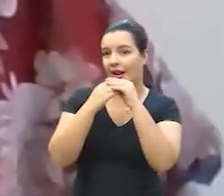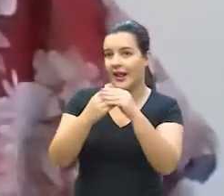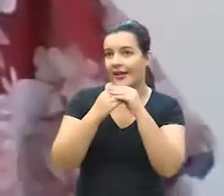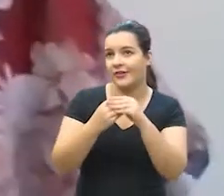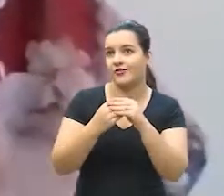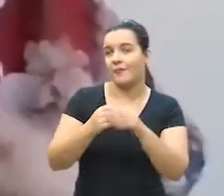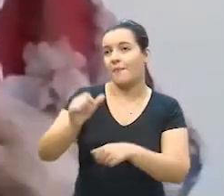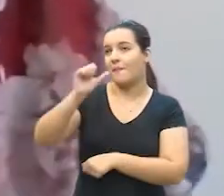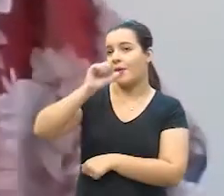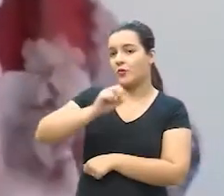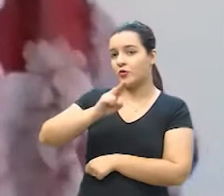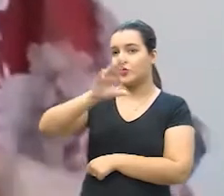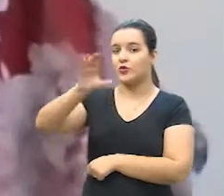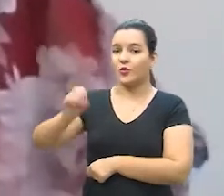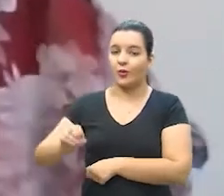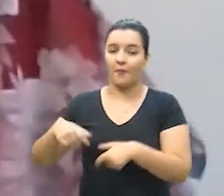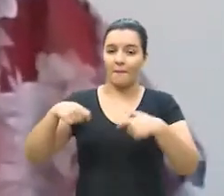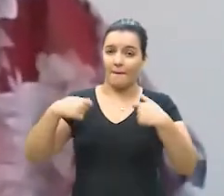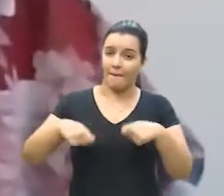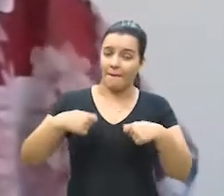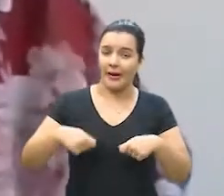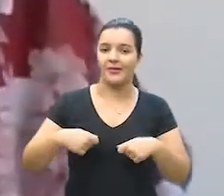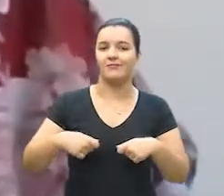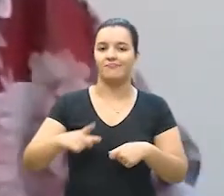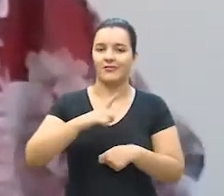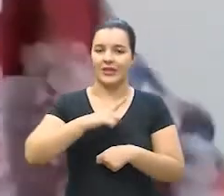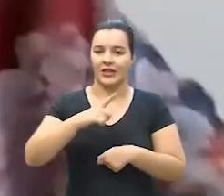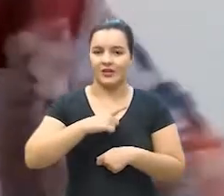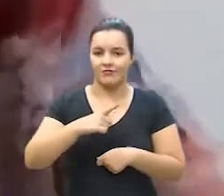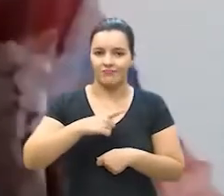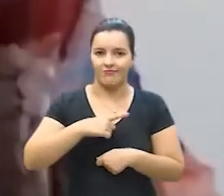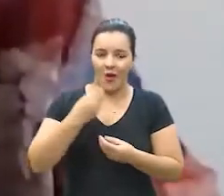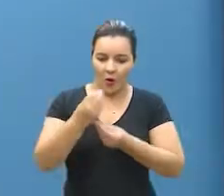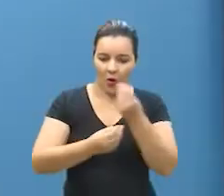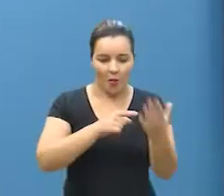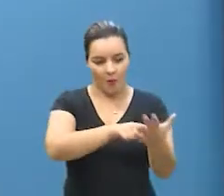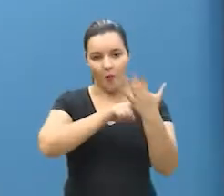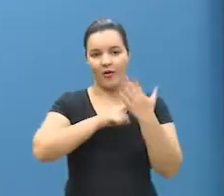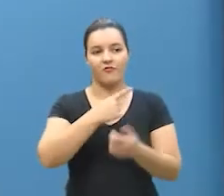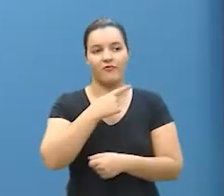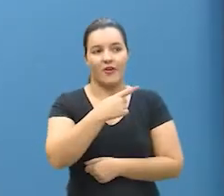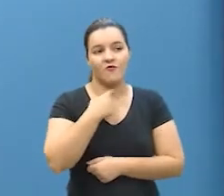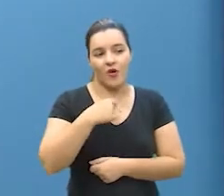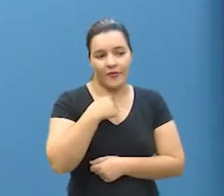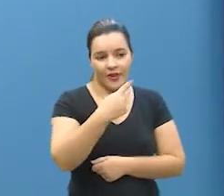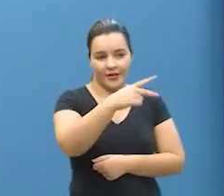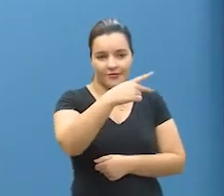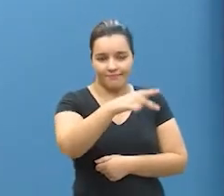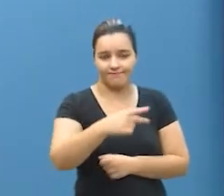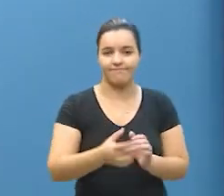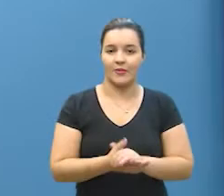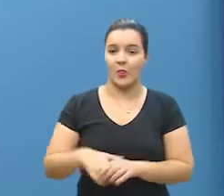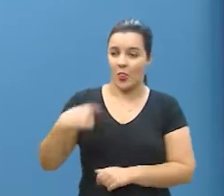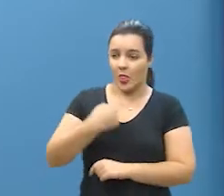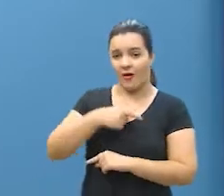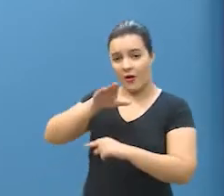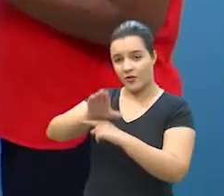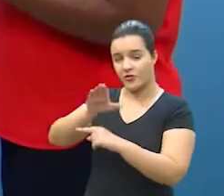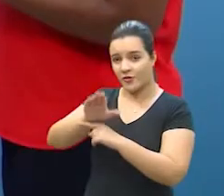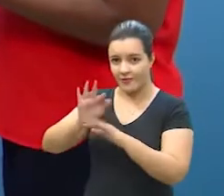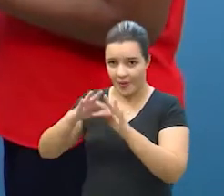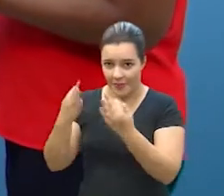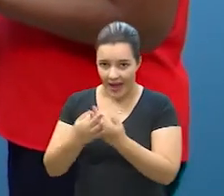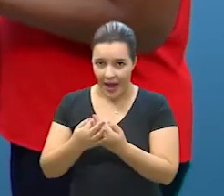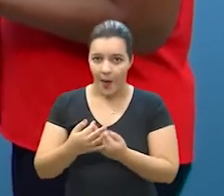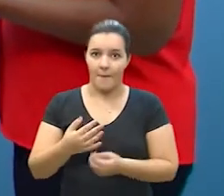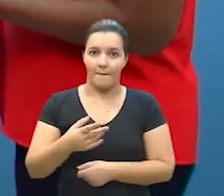um suco. Ela tem que ter essa possibilidade de se manifestar. E os pais vão descobrindo juntos também como é que